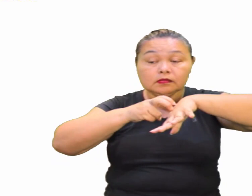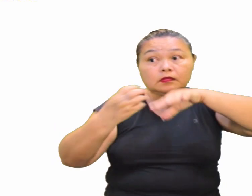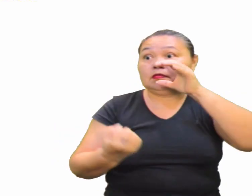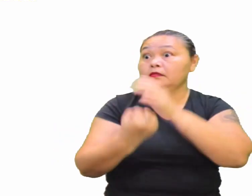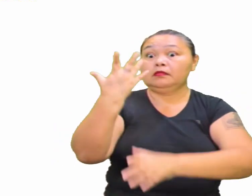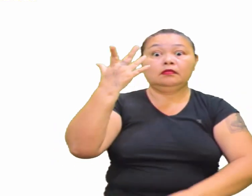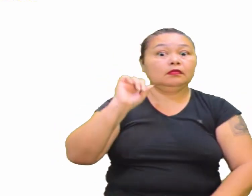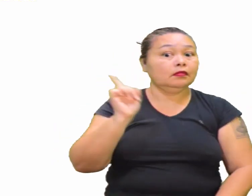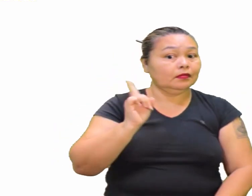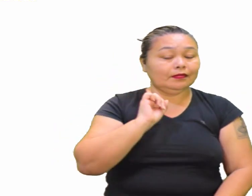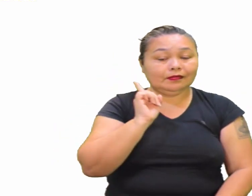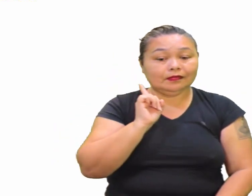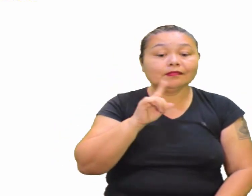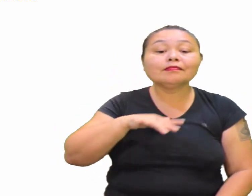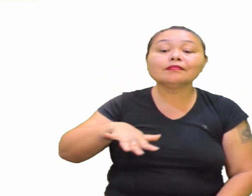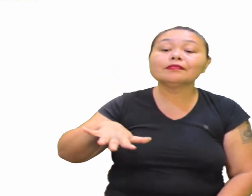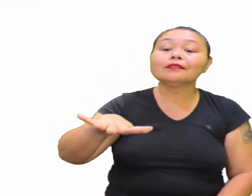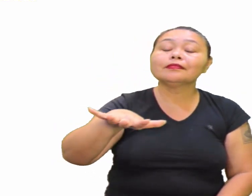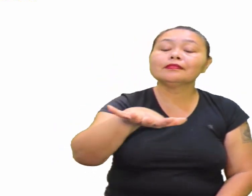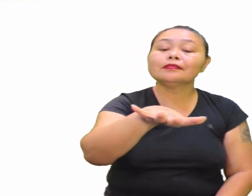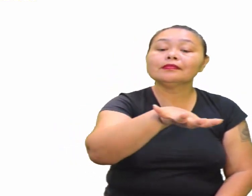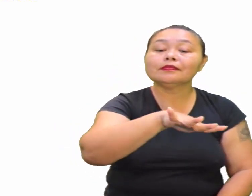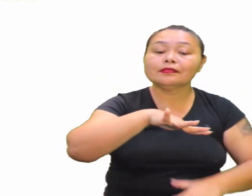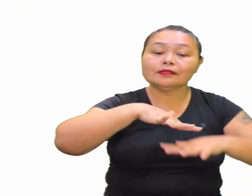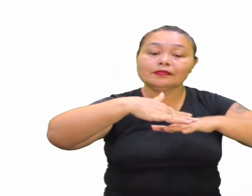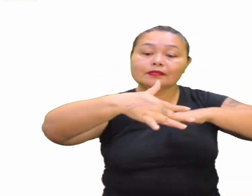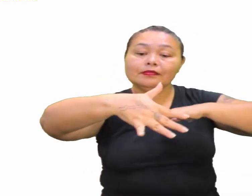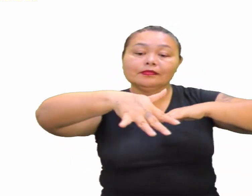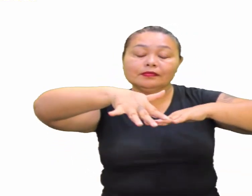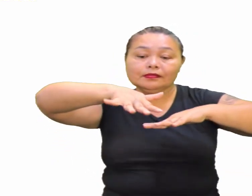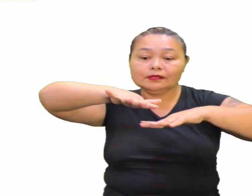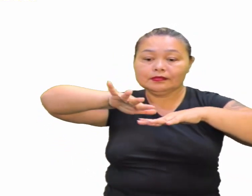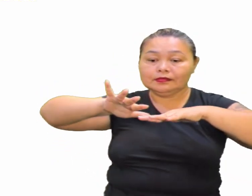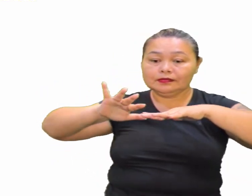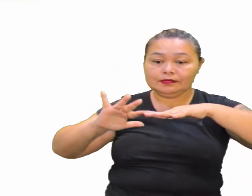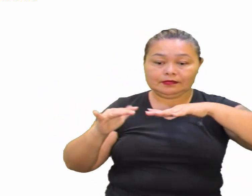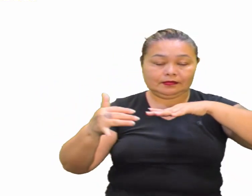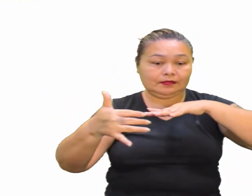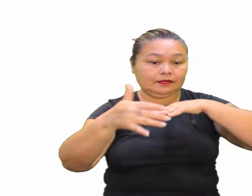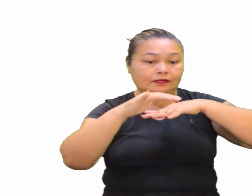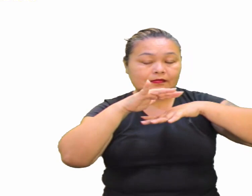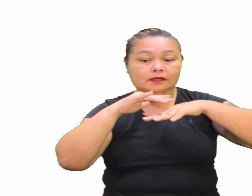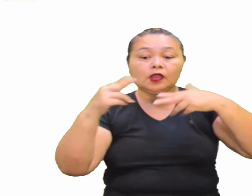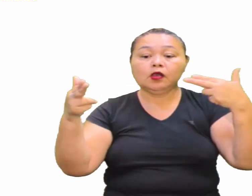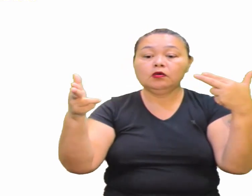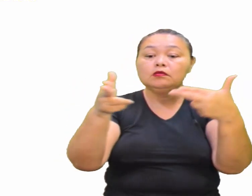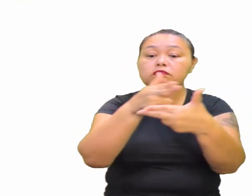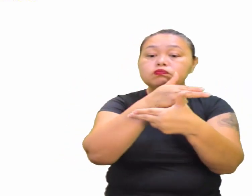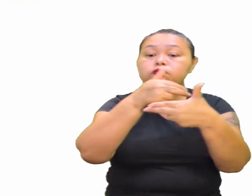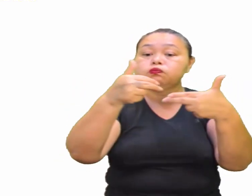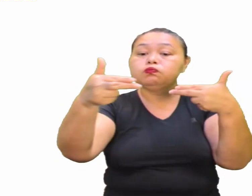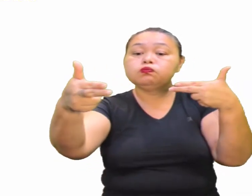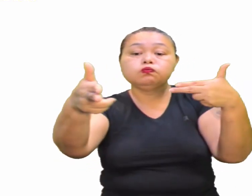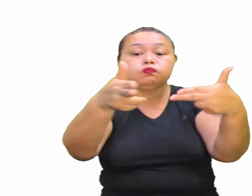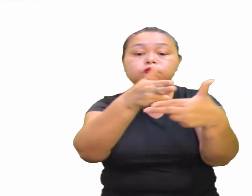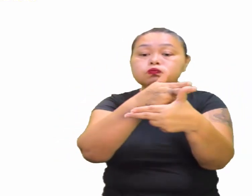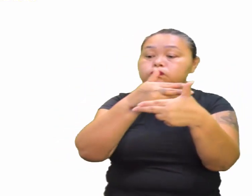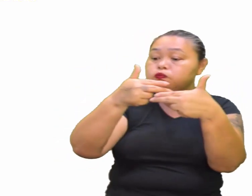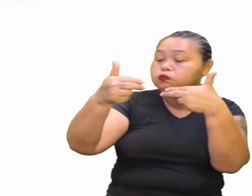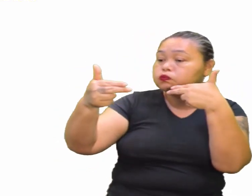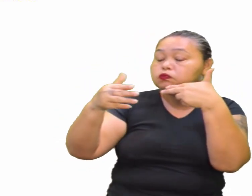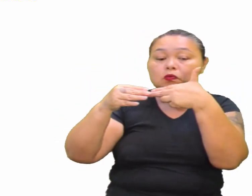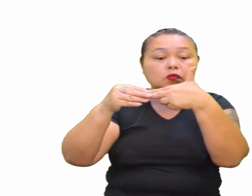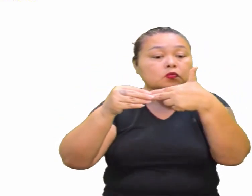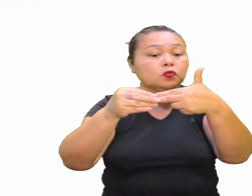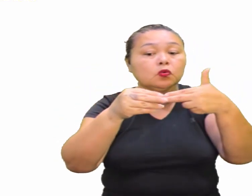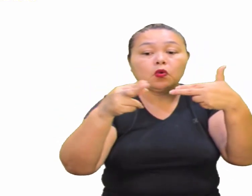Ela chega ali naquele ambiente devido à dispersão, né? Muitas eólica, vezes provocadas, né, pelo vento, que vão levar